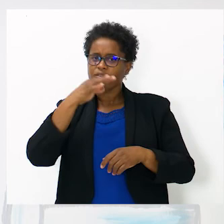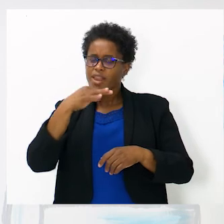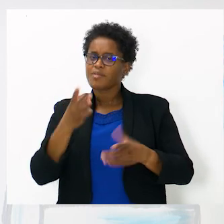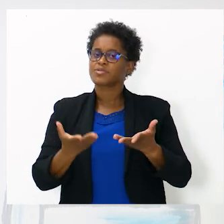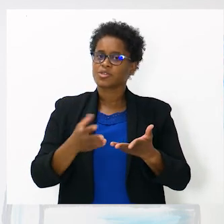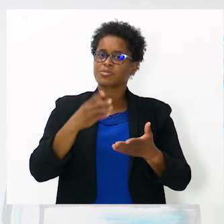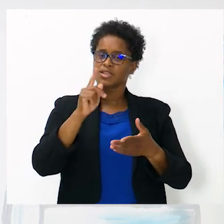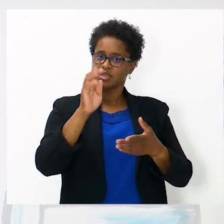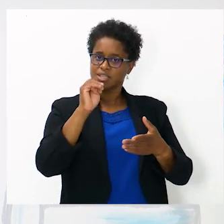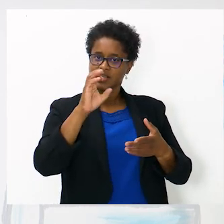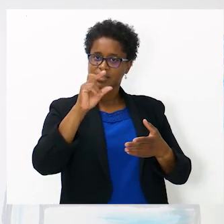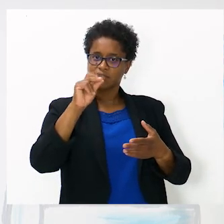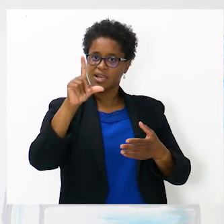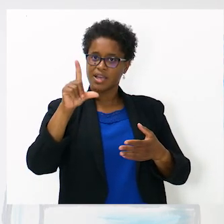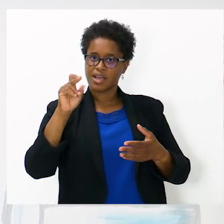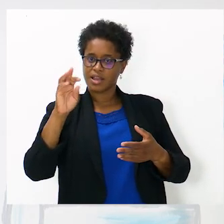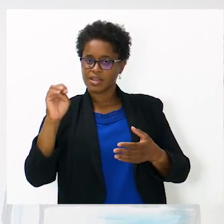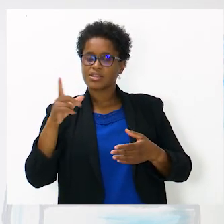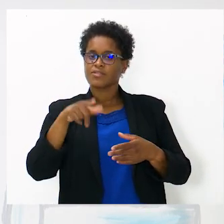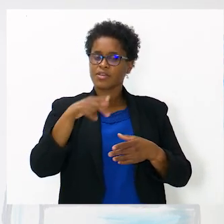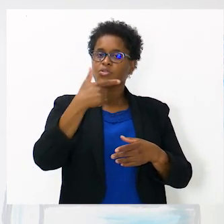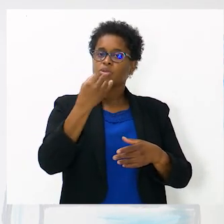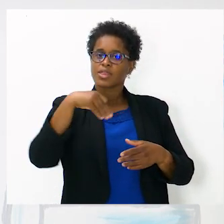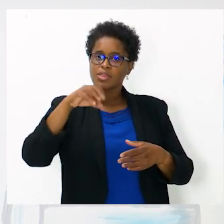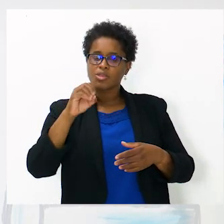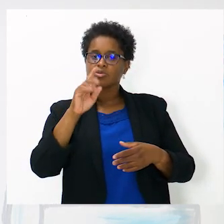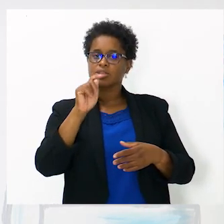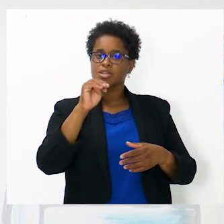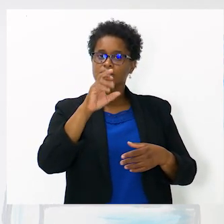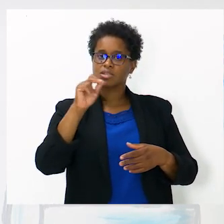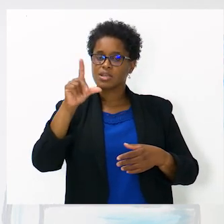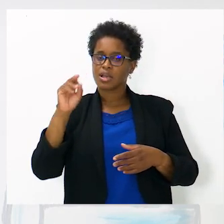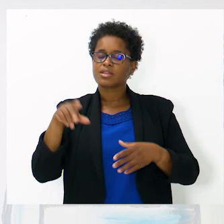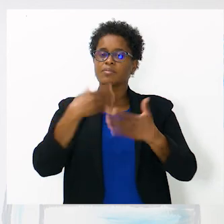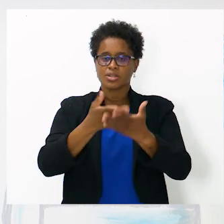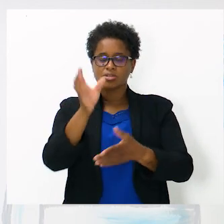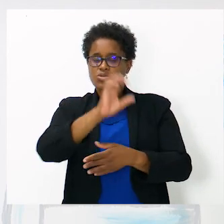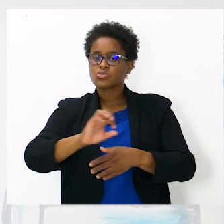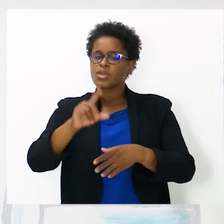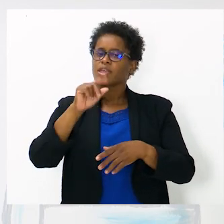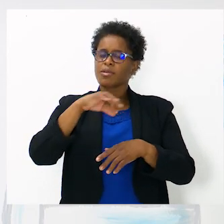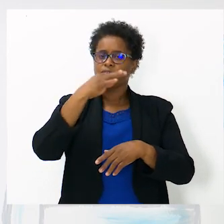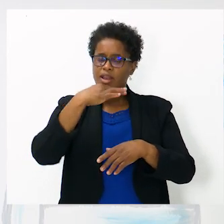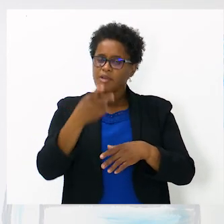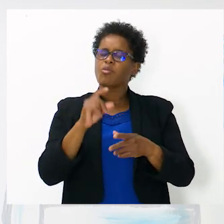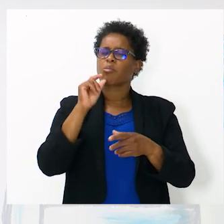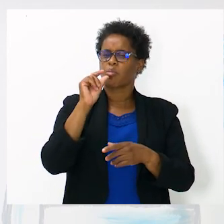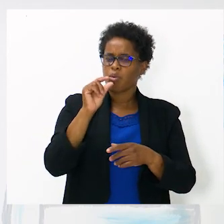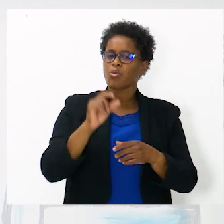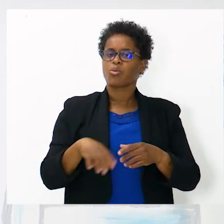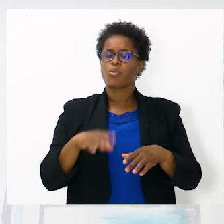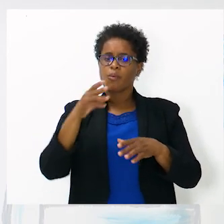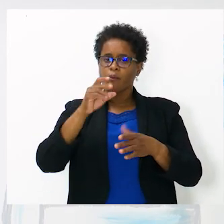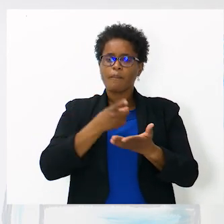falamos sobre escalas, vimos tipos de escalas e as suas representações. Também falamos um pouco